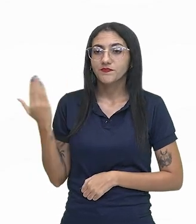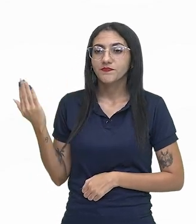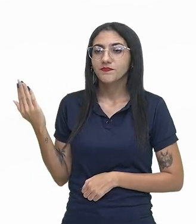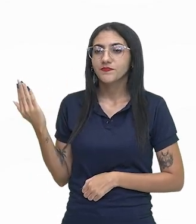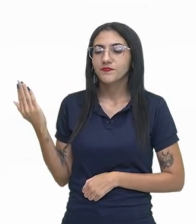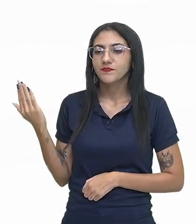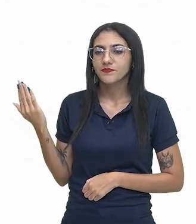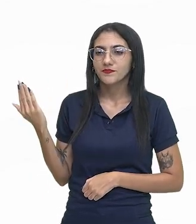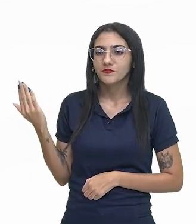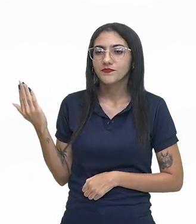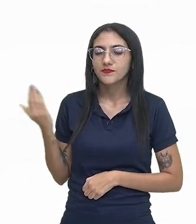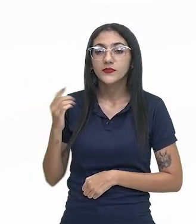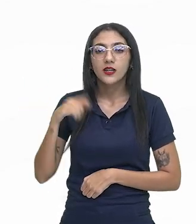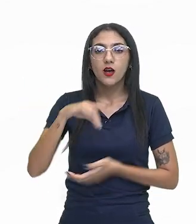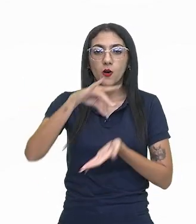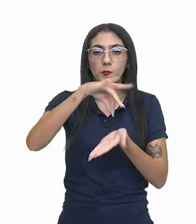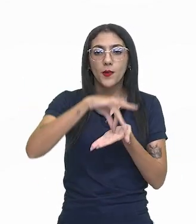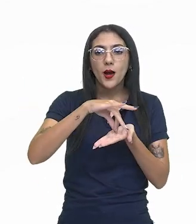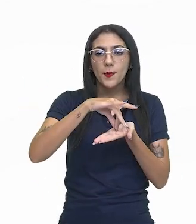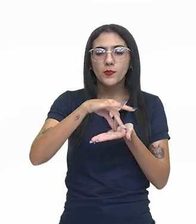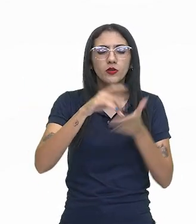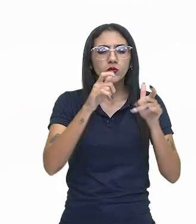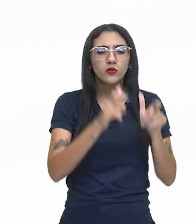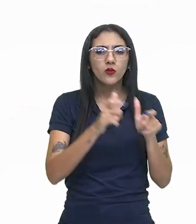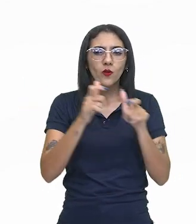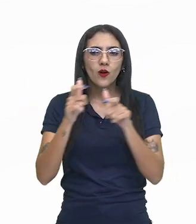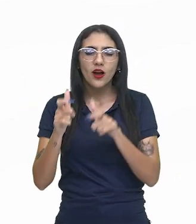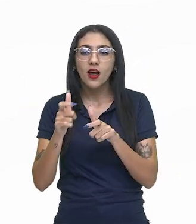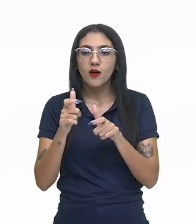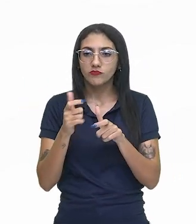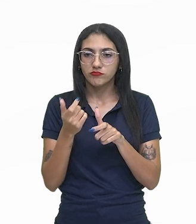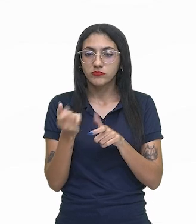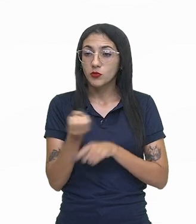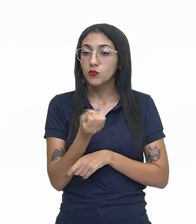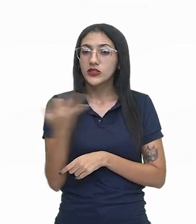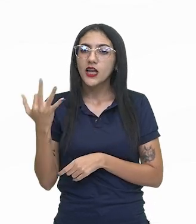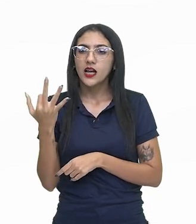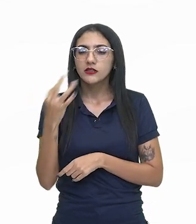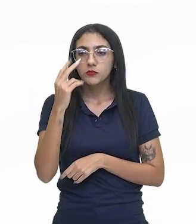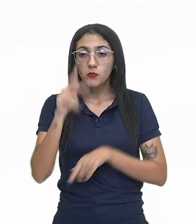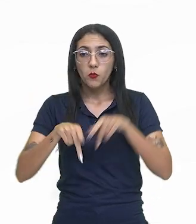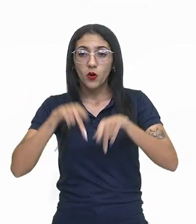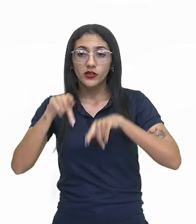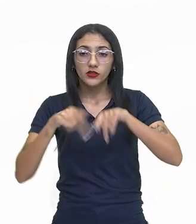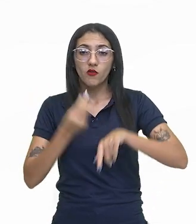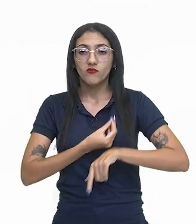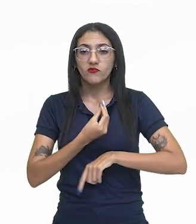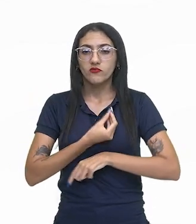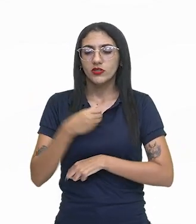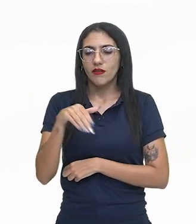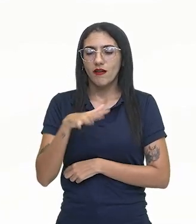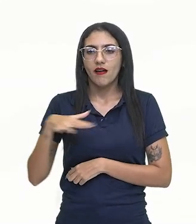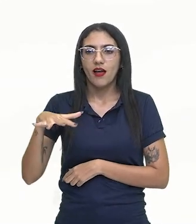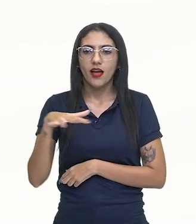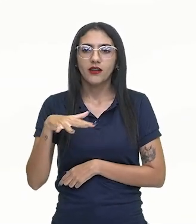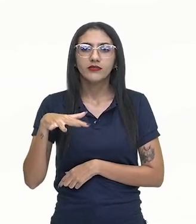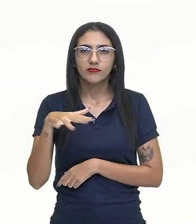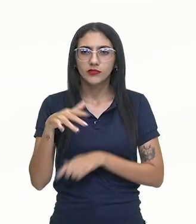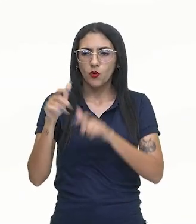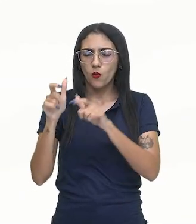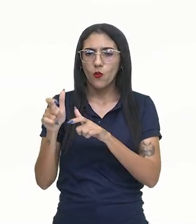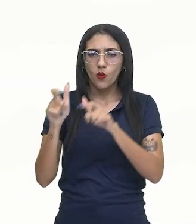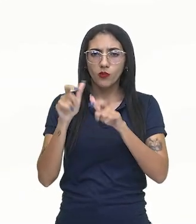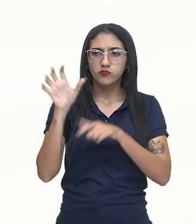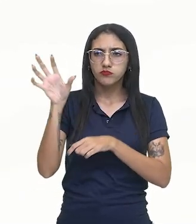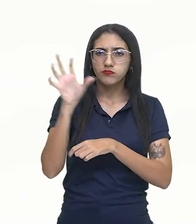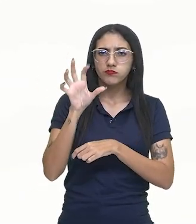de densidade populacional, né, ou seja, os habitantes por quilômetro quadrado, a quantidade de pessoas que estão ali, as áreas